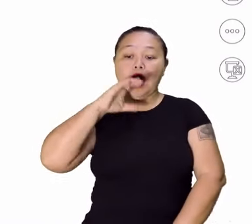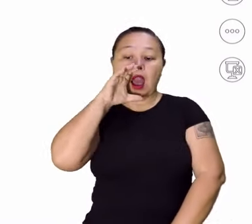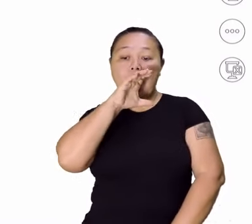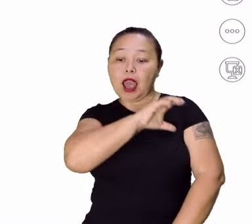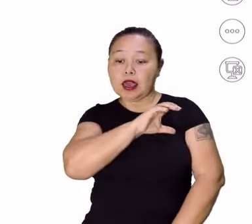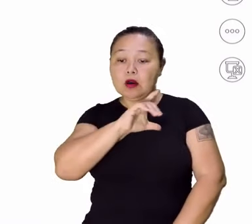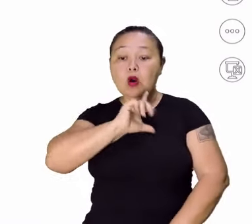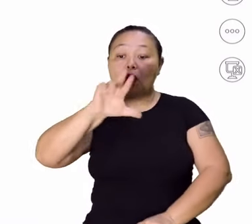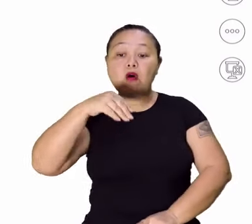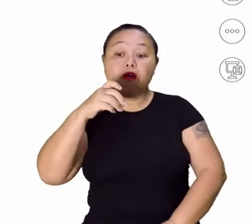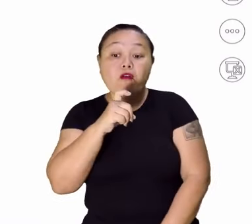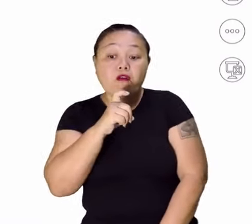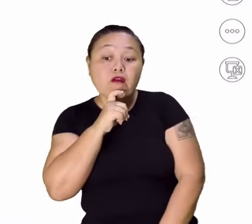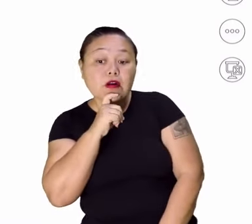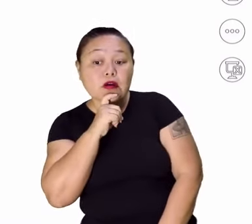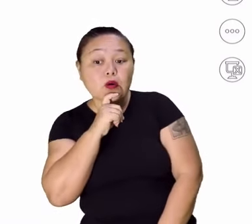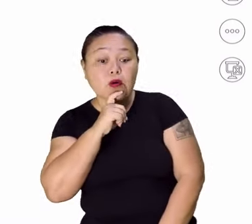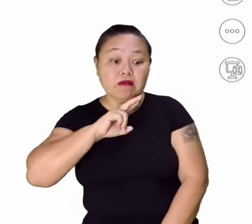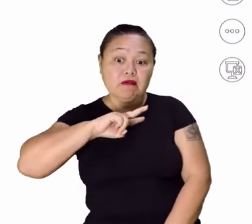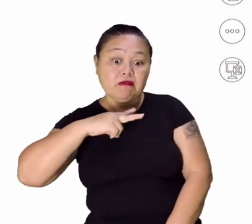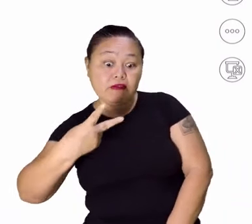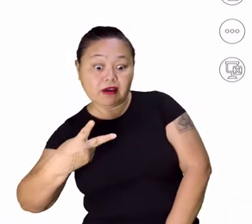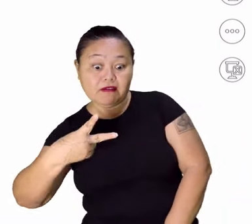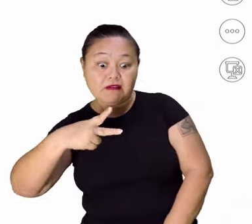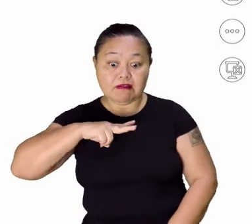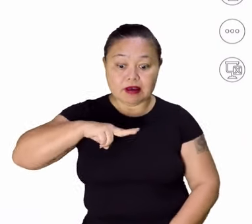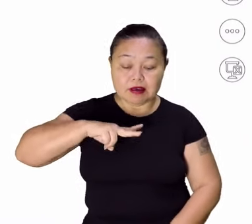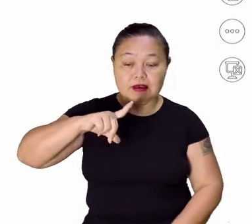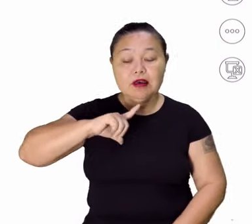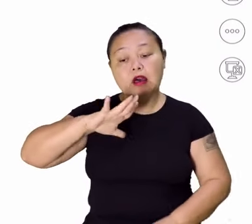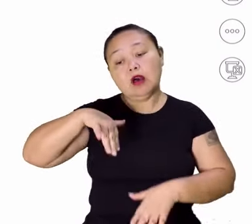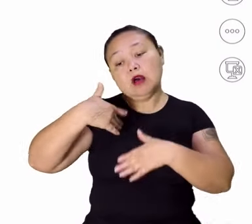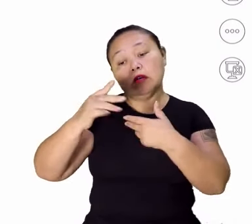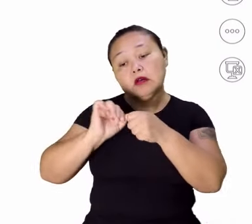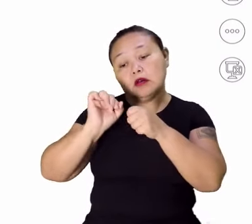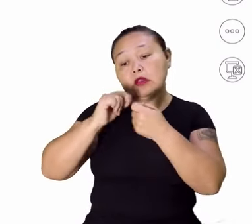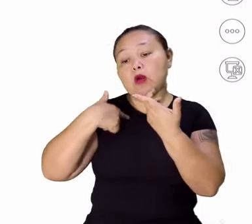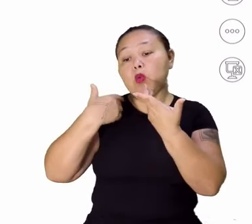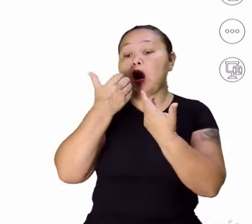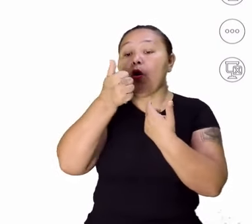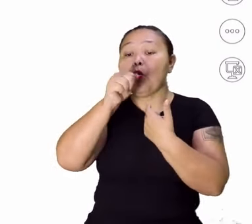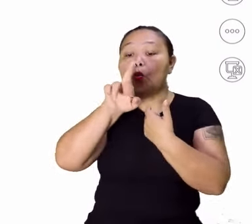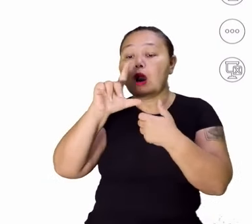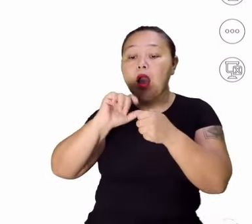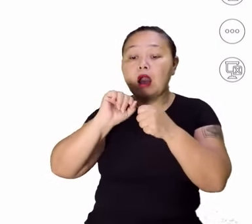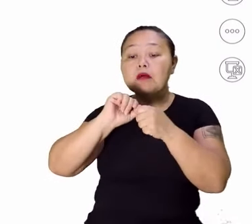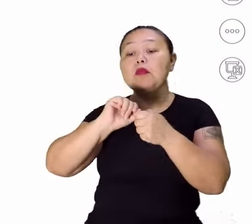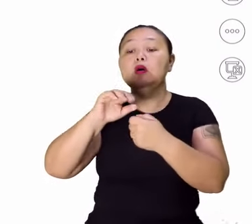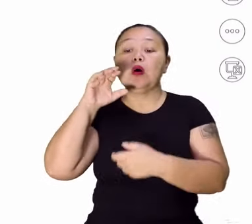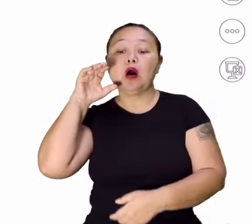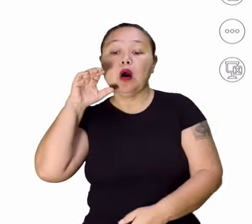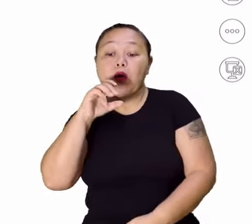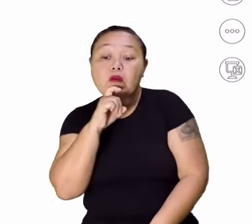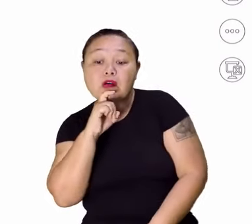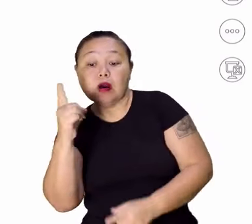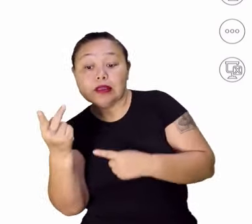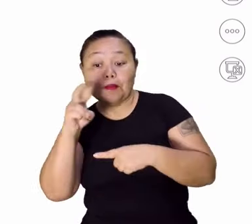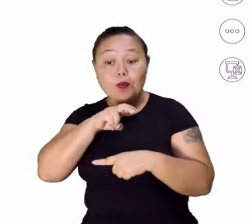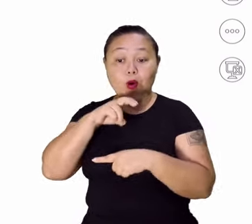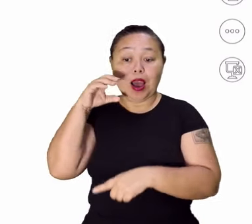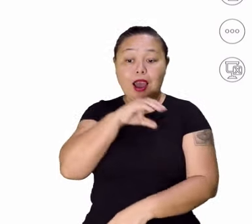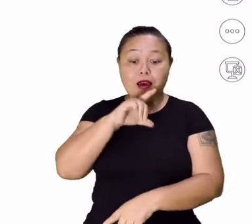o corpo frio. Exato! Naturalmente! Você intervir com uma máquina com o ar-condicionado, possível passar do frio para o quente, porque